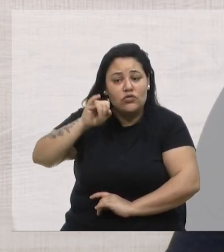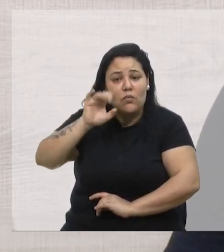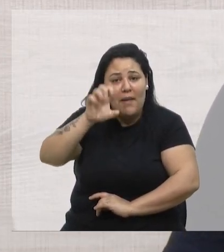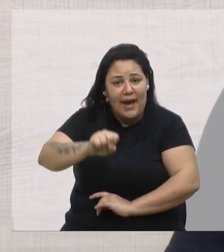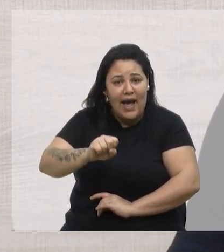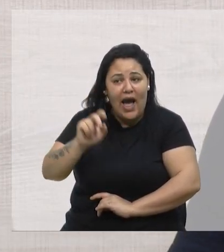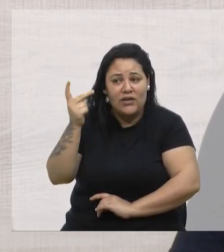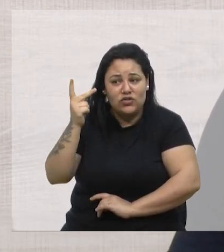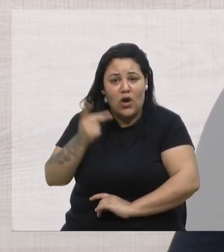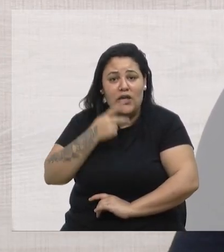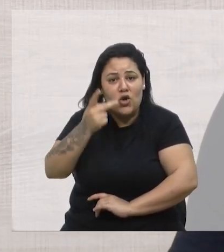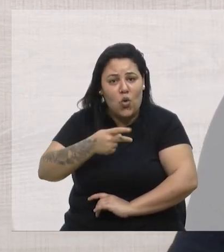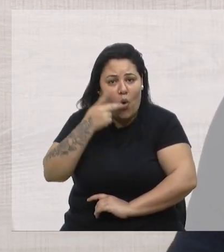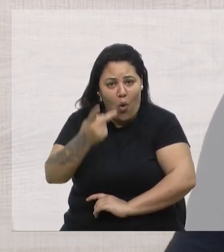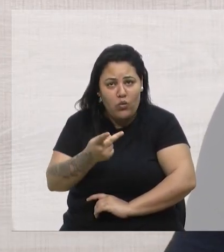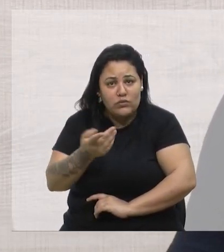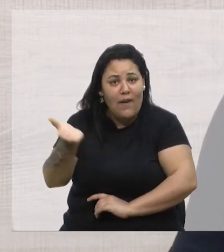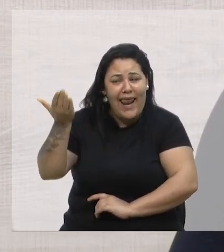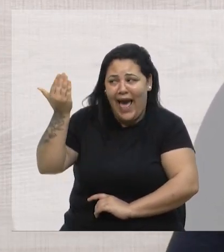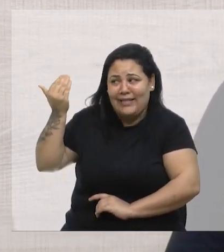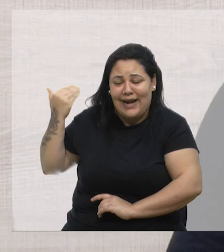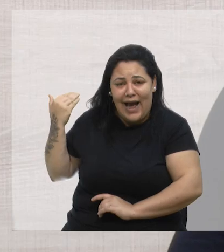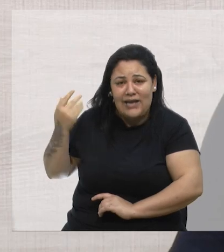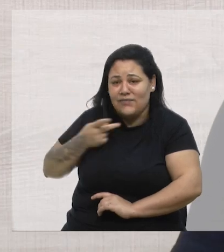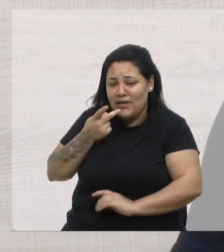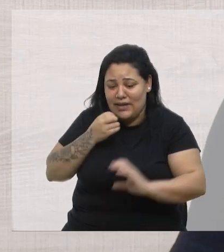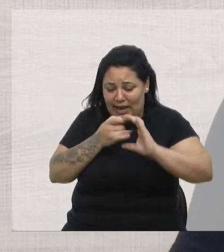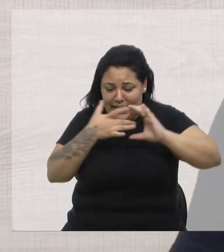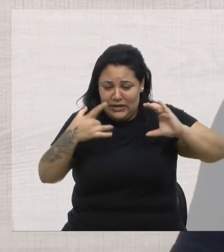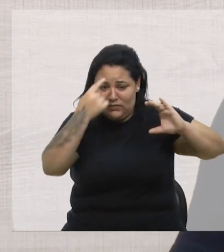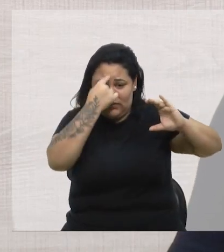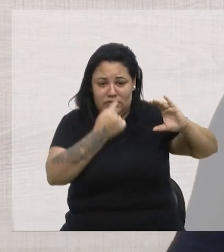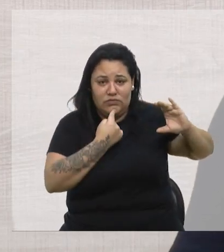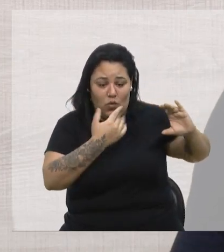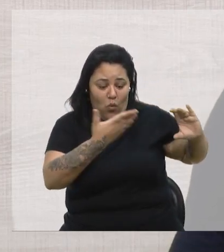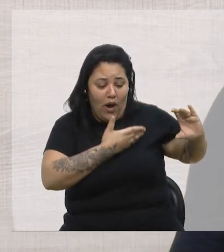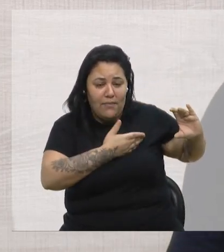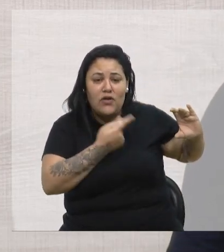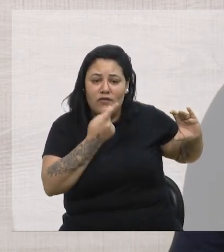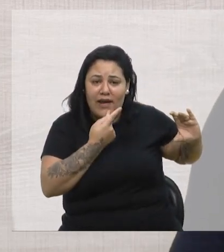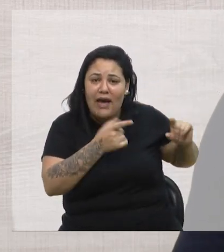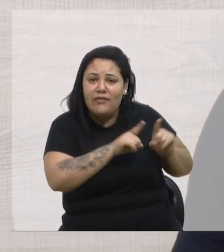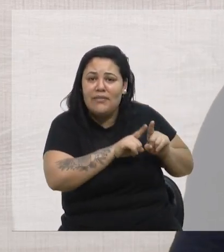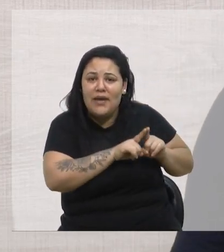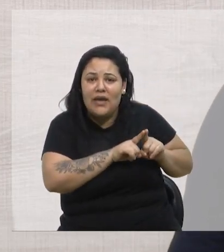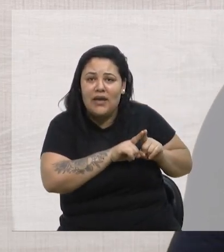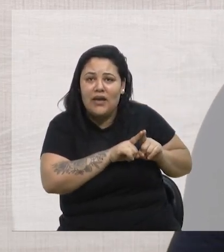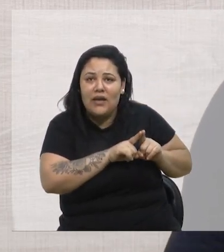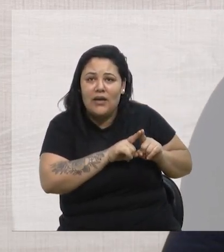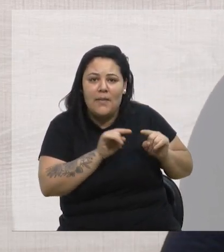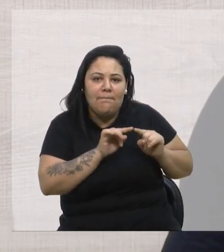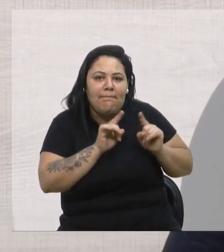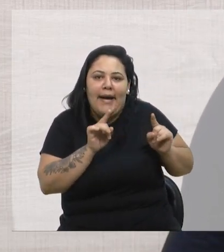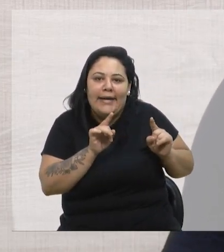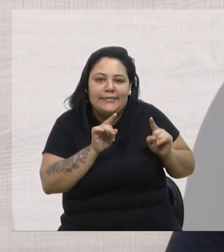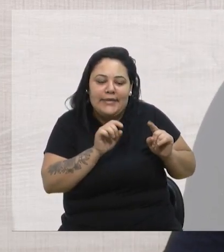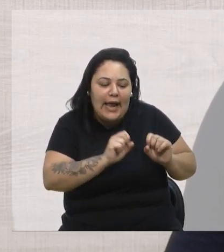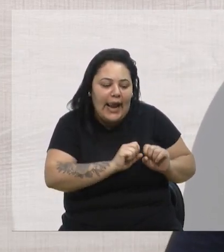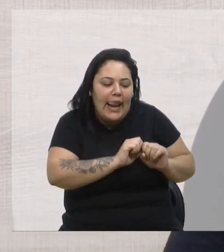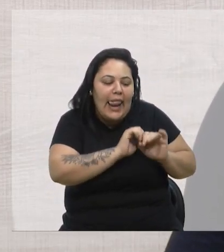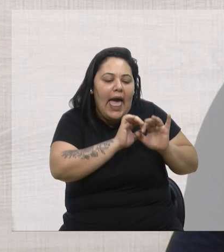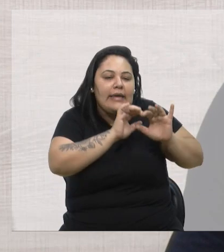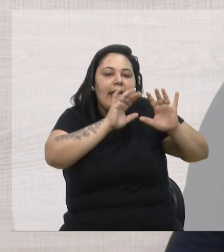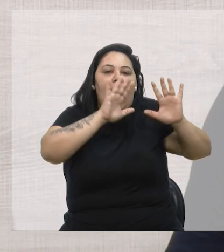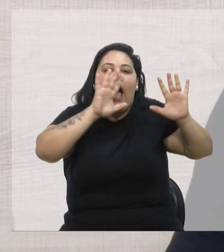você pega os relatos da época que falavam sobre a aparência dele, você vai ver que os amigos dele comentavam isso. Só que eles davam